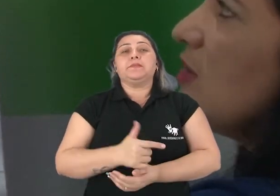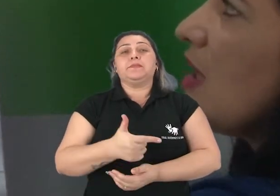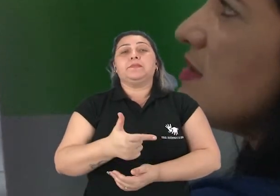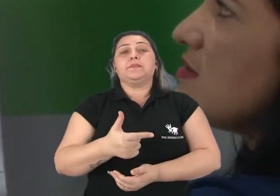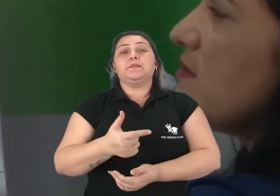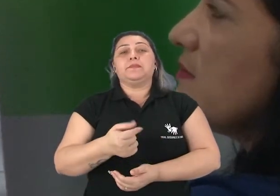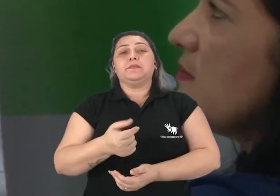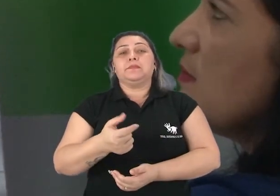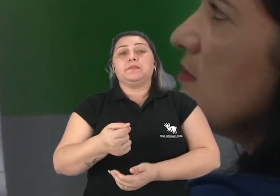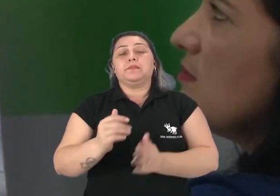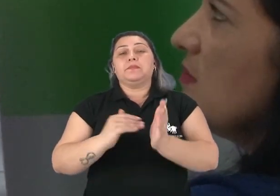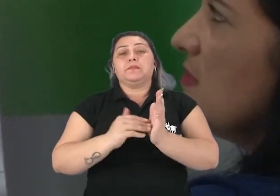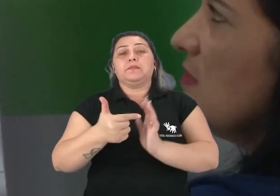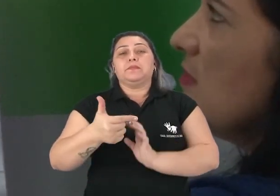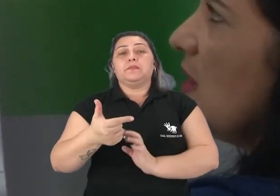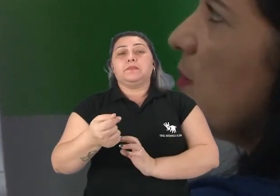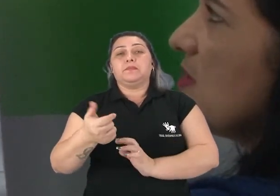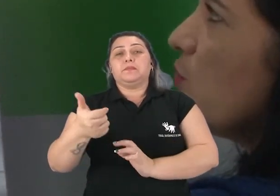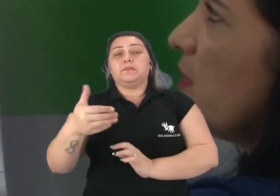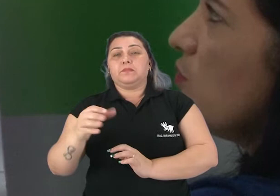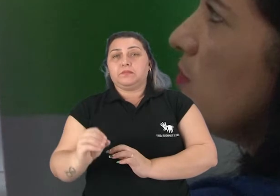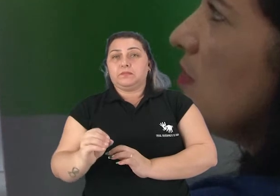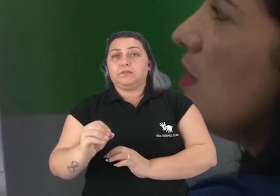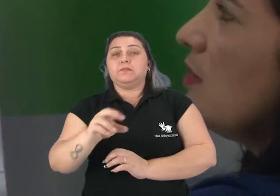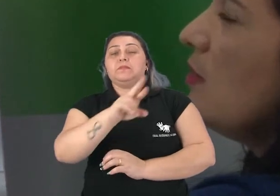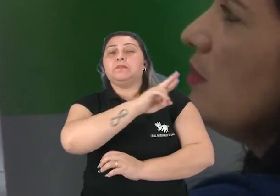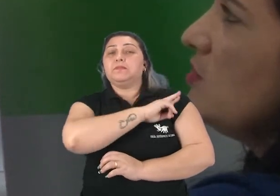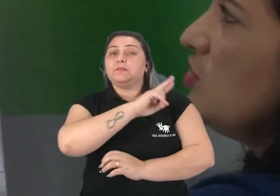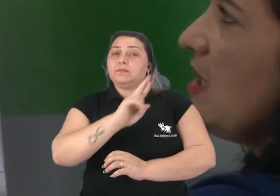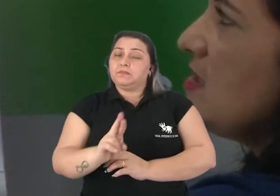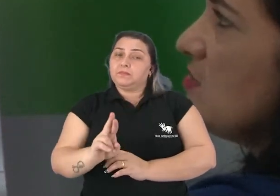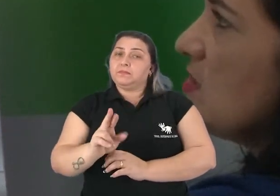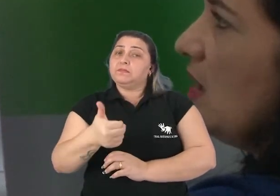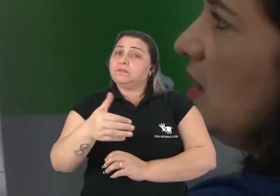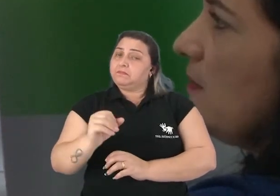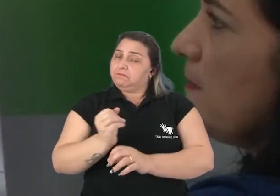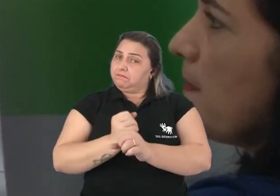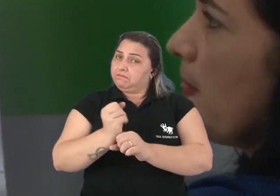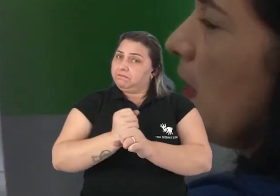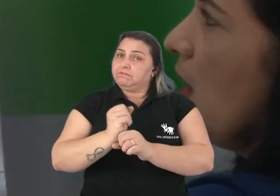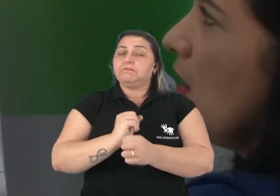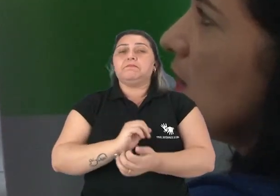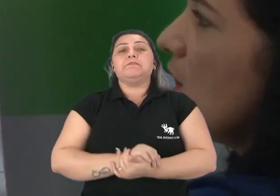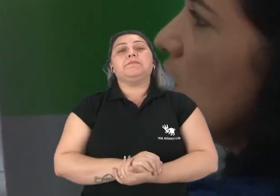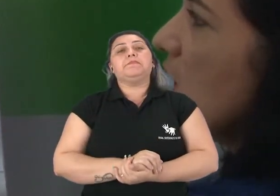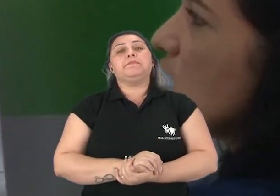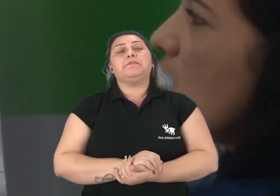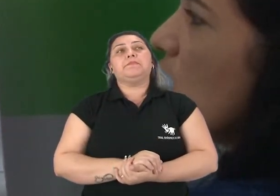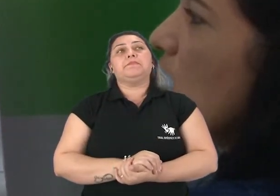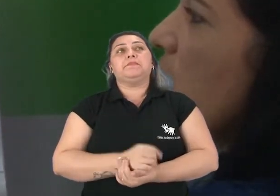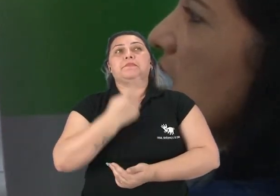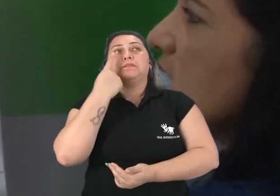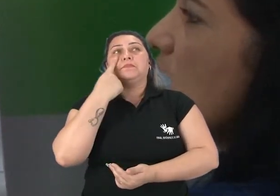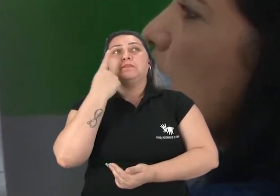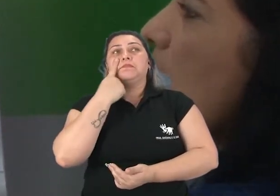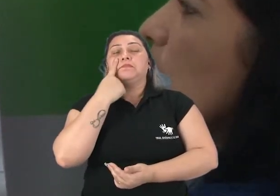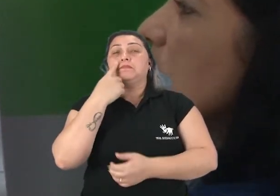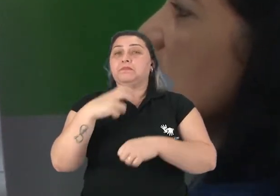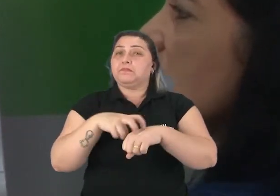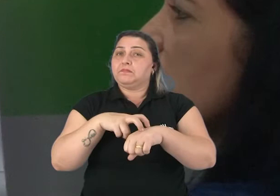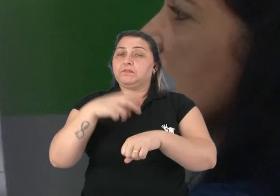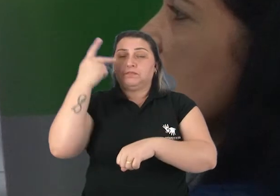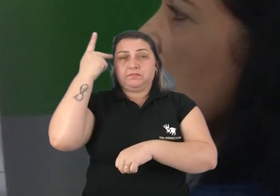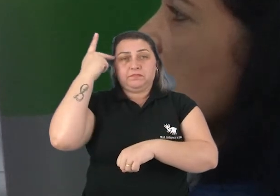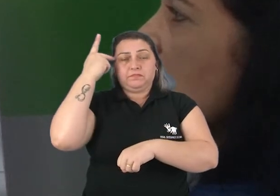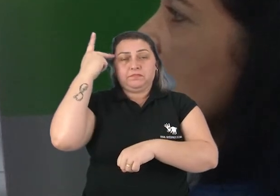2000 a 2010. Representa um período de 10 anos aqui. Então, olha só, a cor verde, São